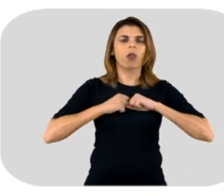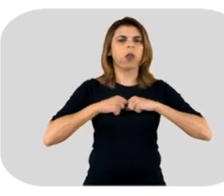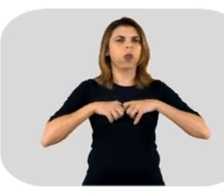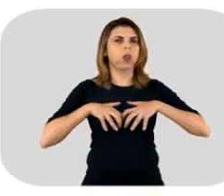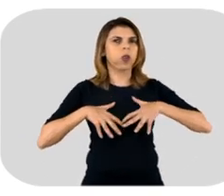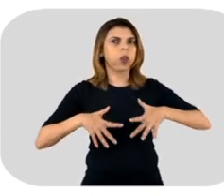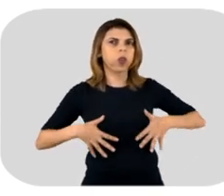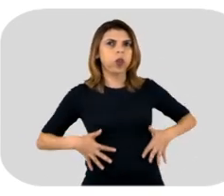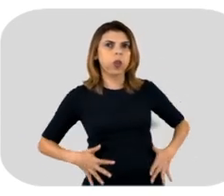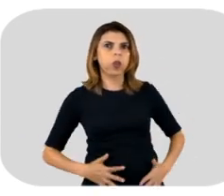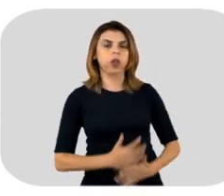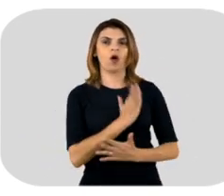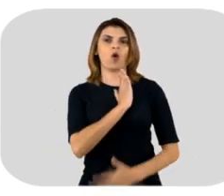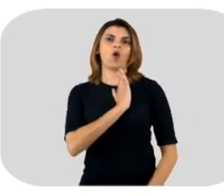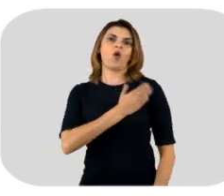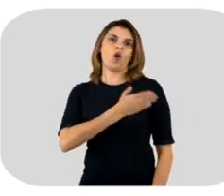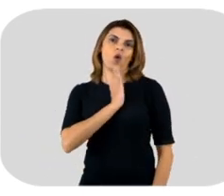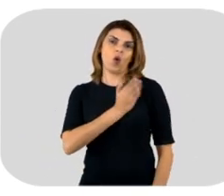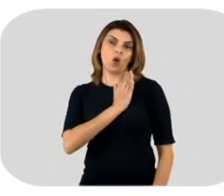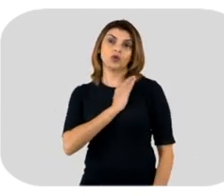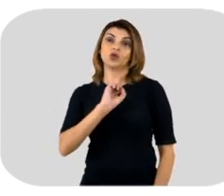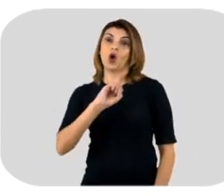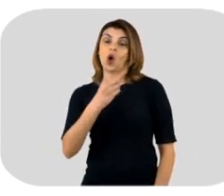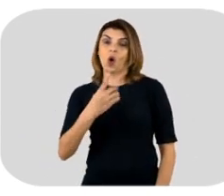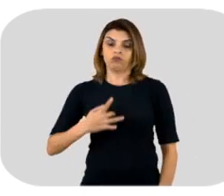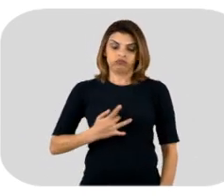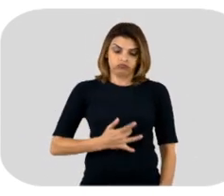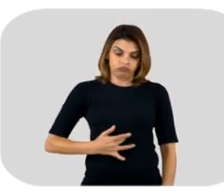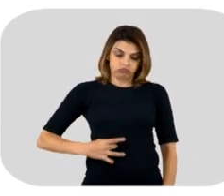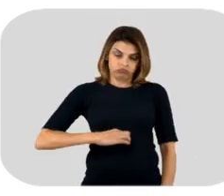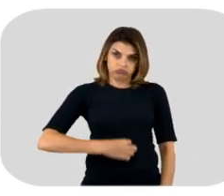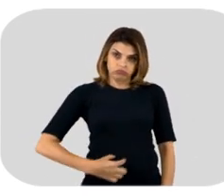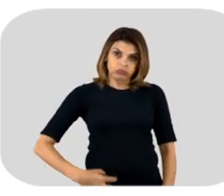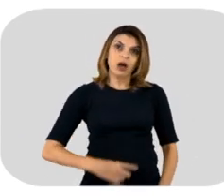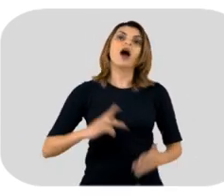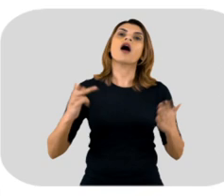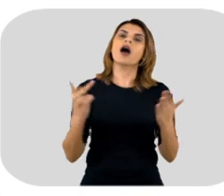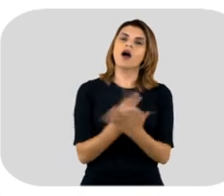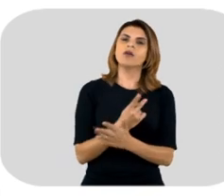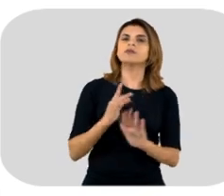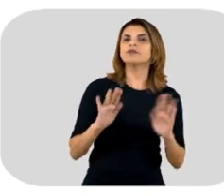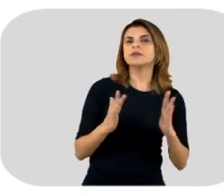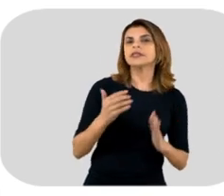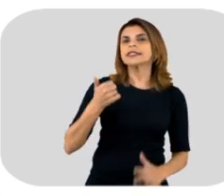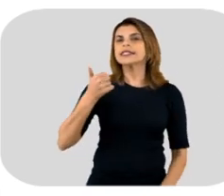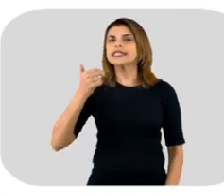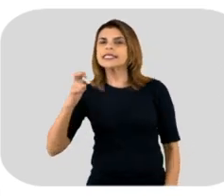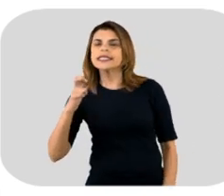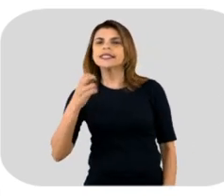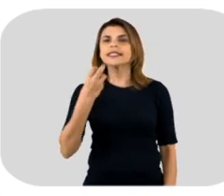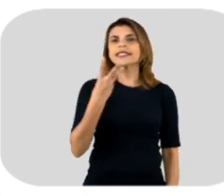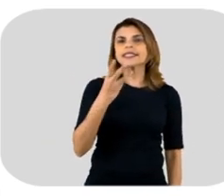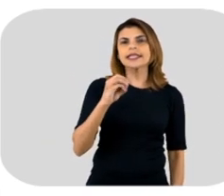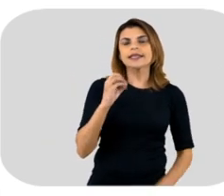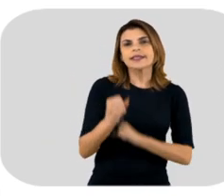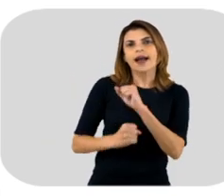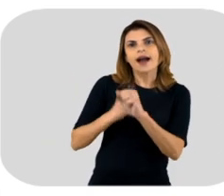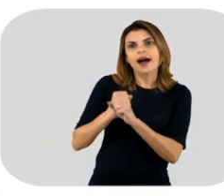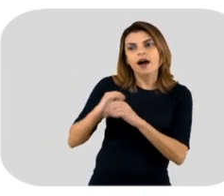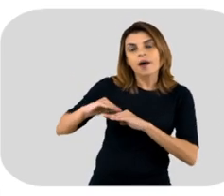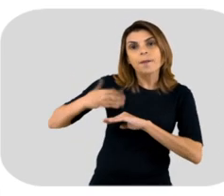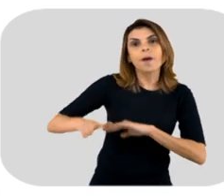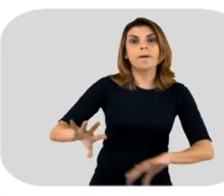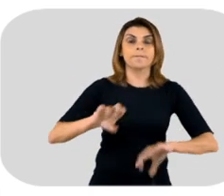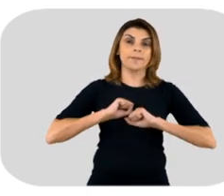dos infectados, a doença evolui, afetando principalmente o coração ou órgãos gastrointestinais. Isso ocorre entre 15 e 30